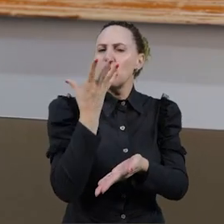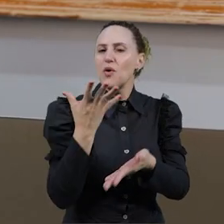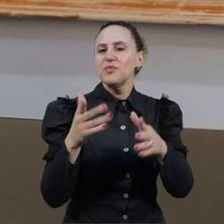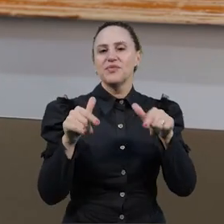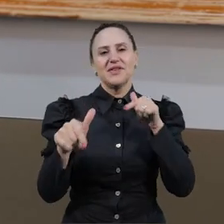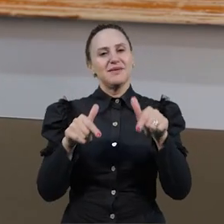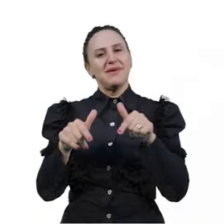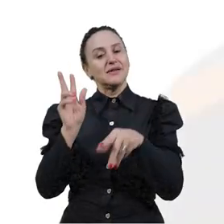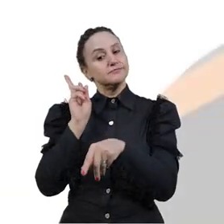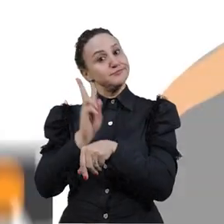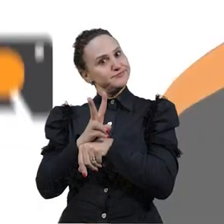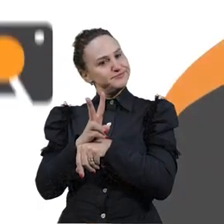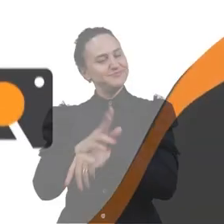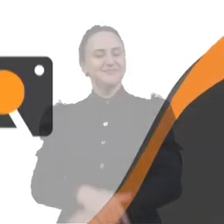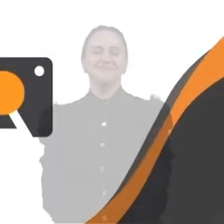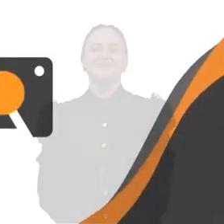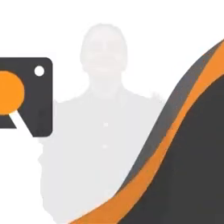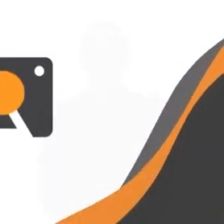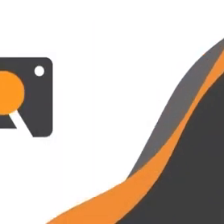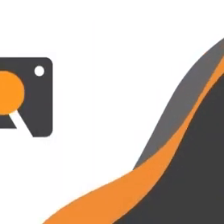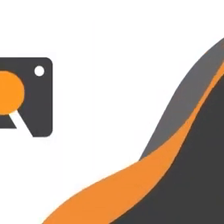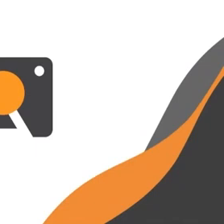e se cuide